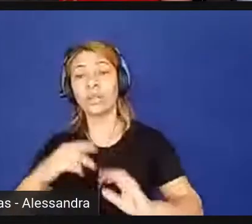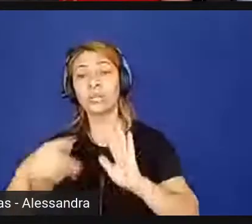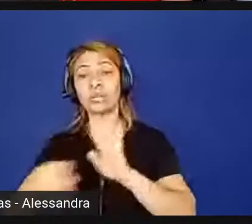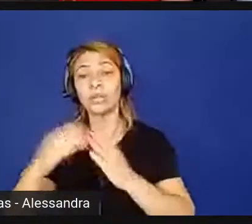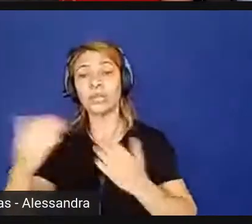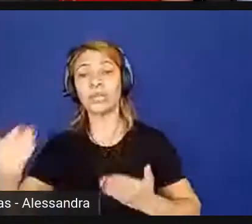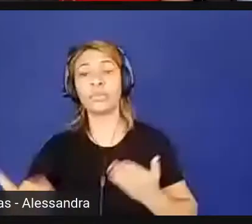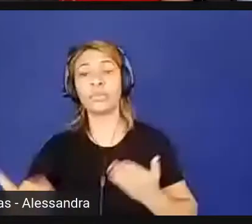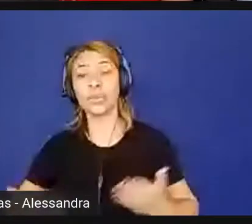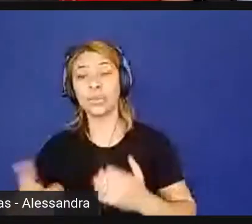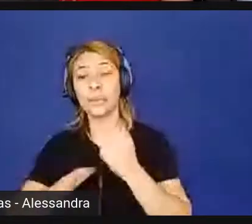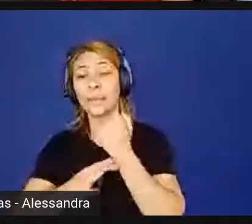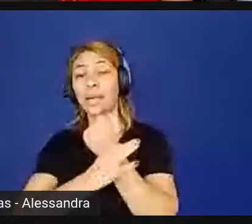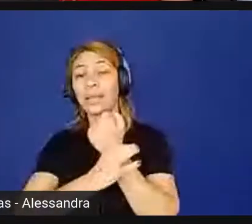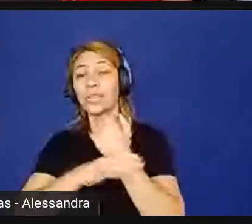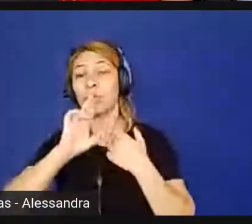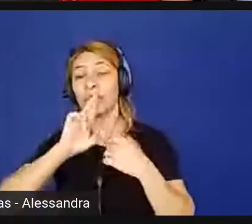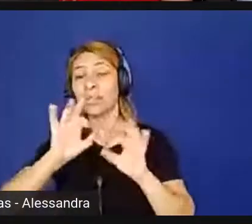garantir que esse resultado aconteça?